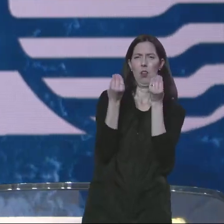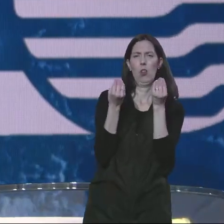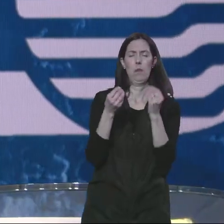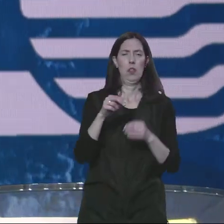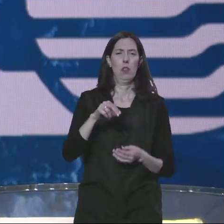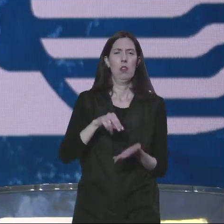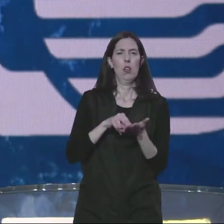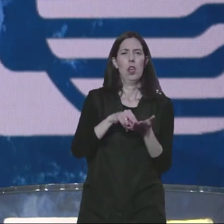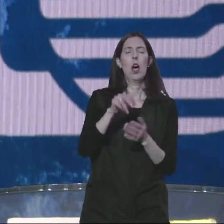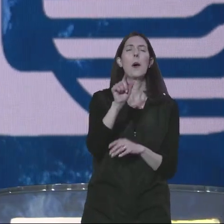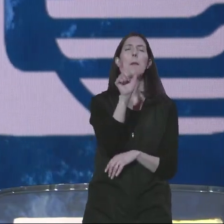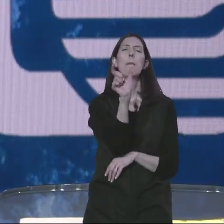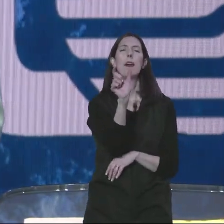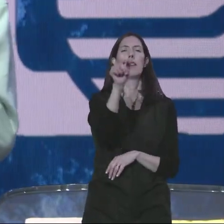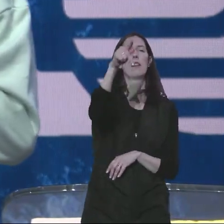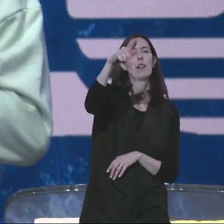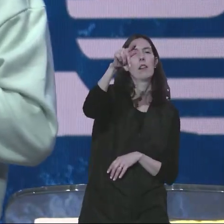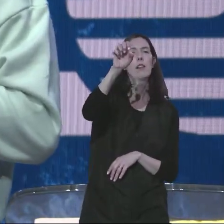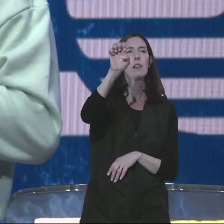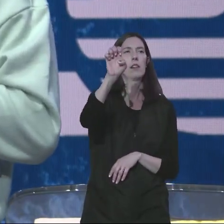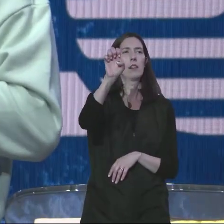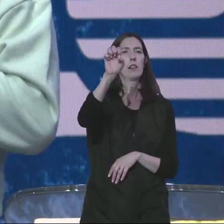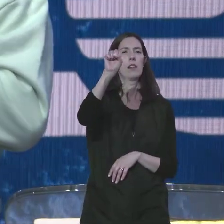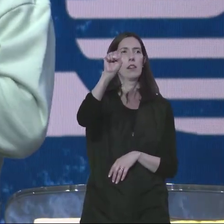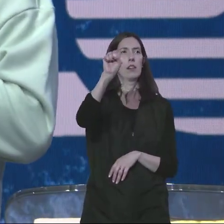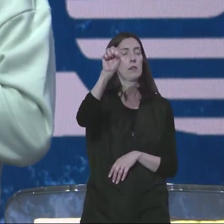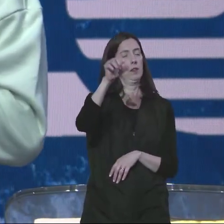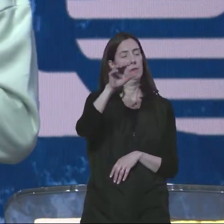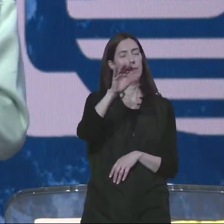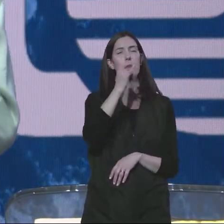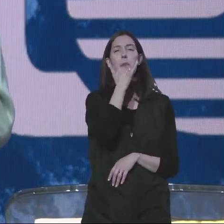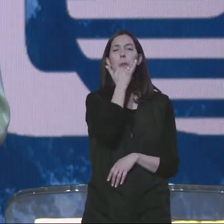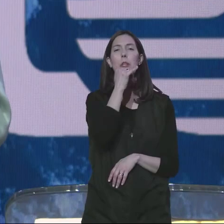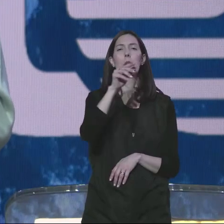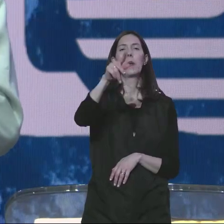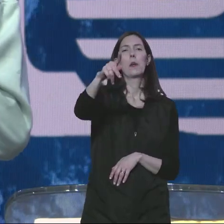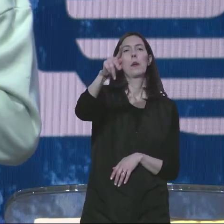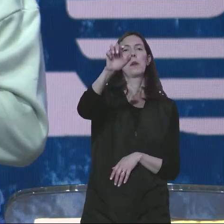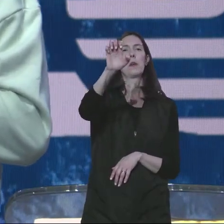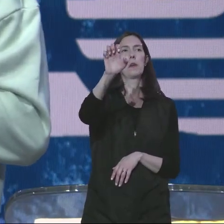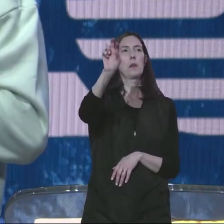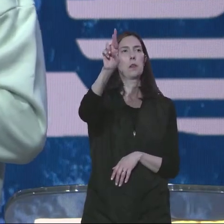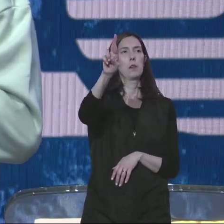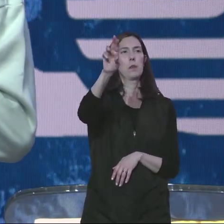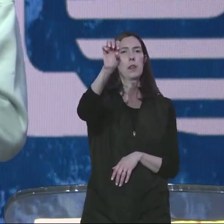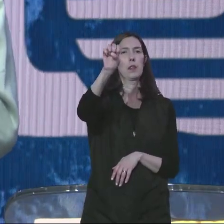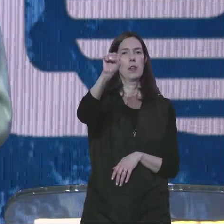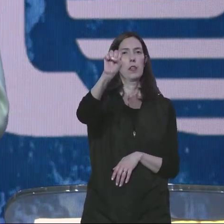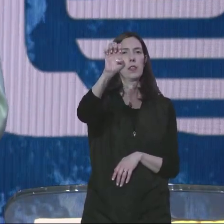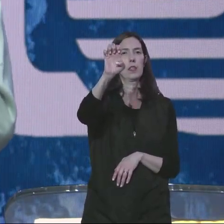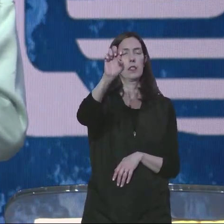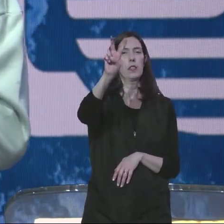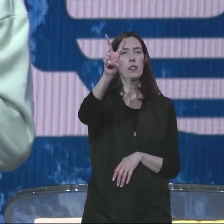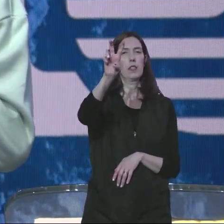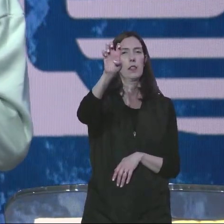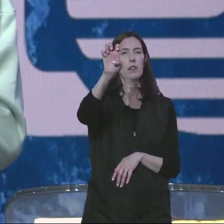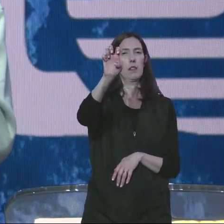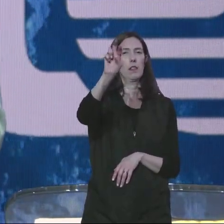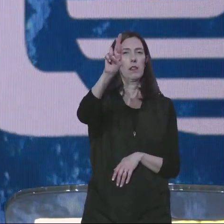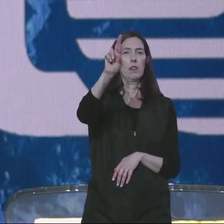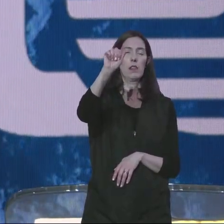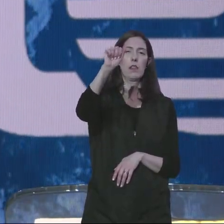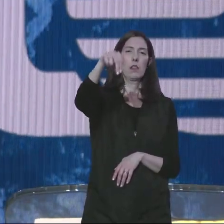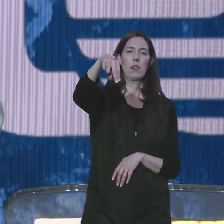esperança, eu espero Jesus na minha vida. Eu espero algo que Deus colocou na minha vida. E eu corro